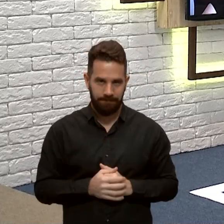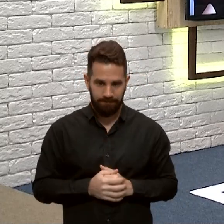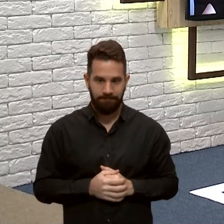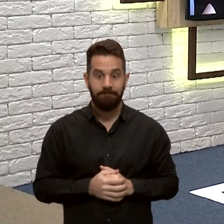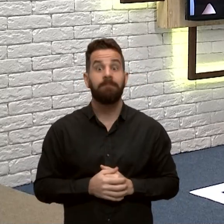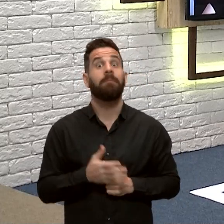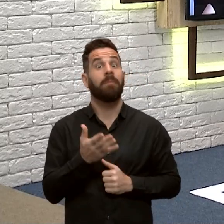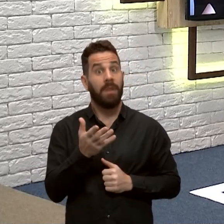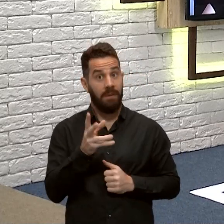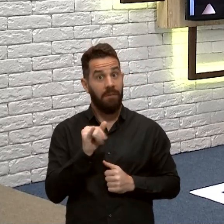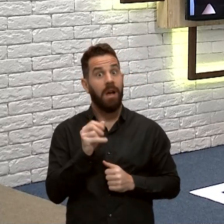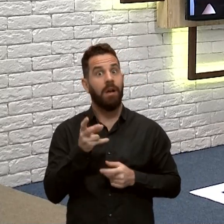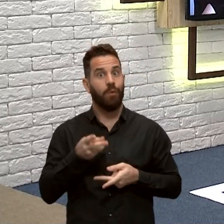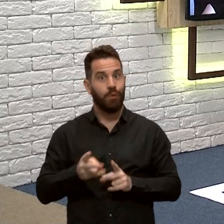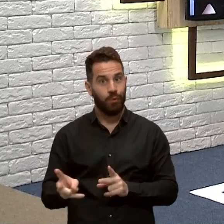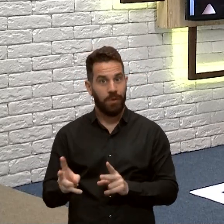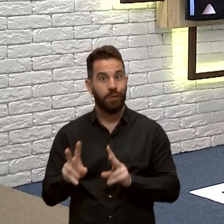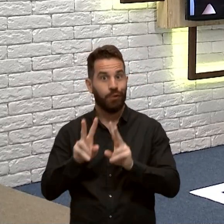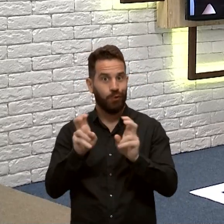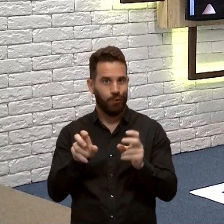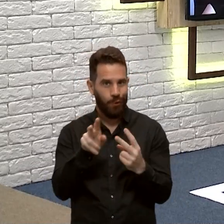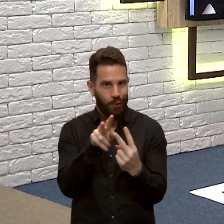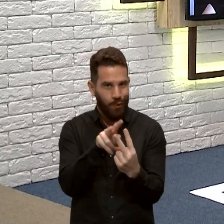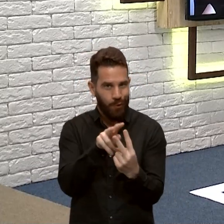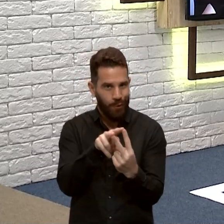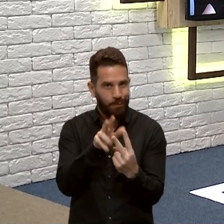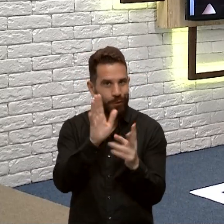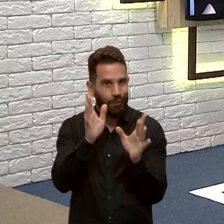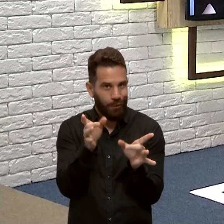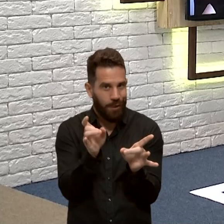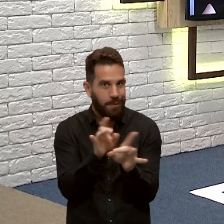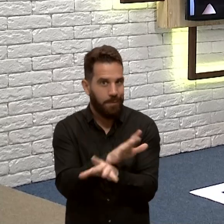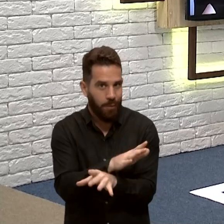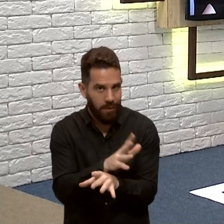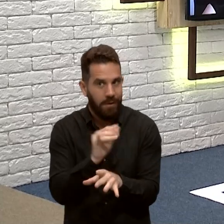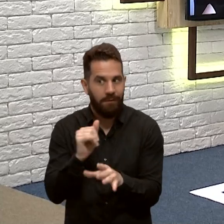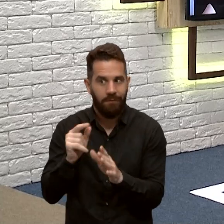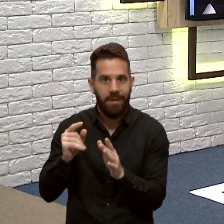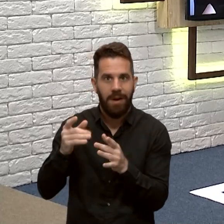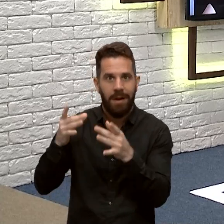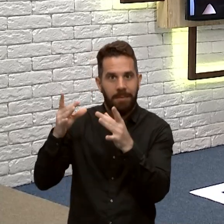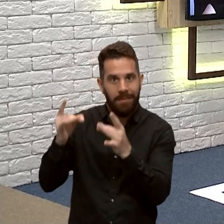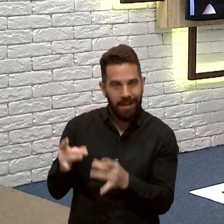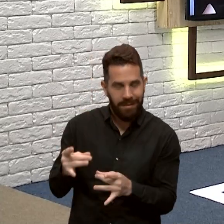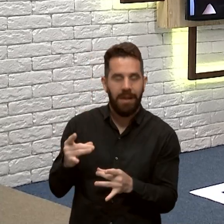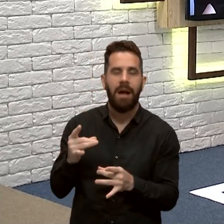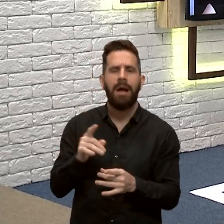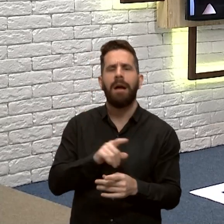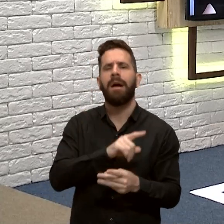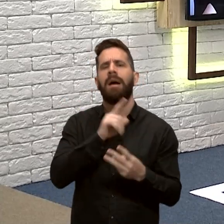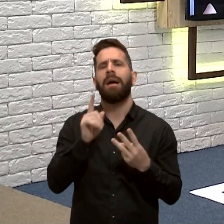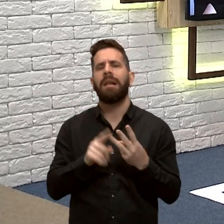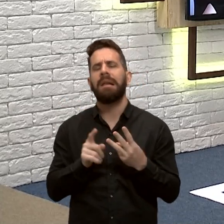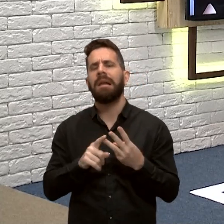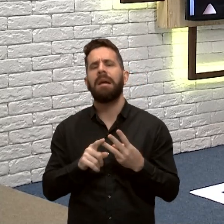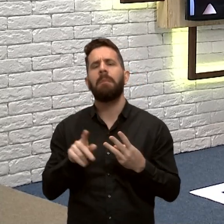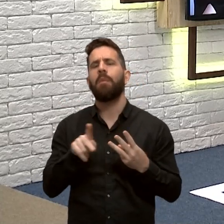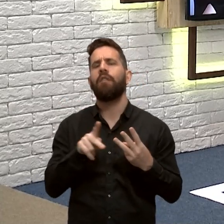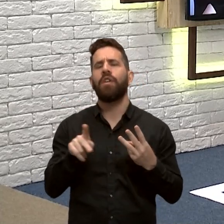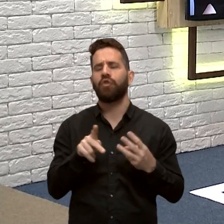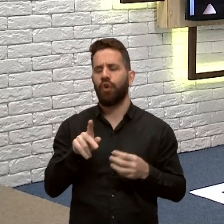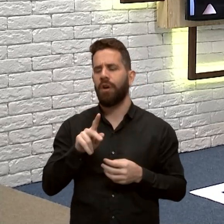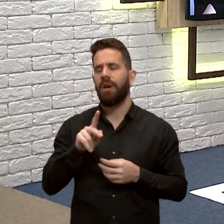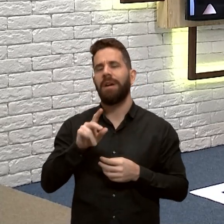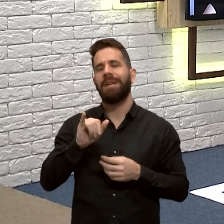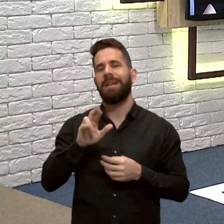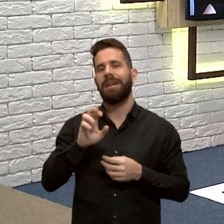pouco mais no próximo bloco sobre essas duas ações que a professora Janaína colocou com a professora Irene. Ela vai nos explicar um pouco mais também